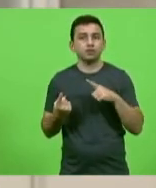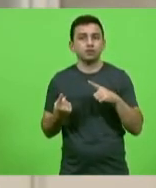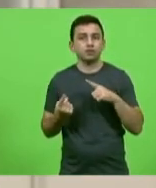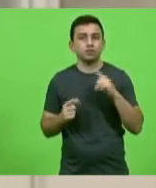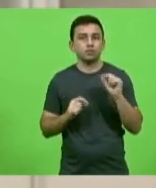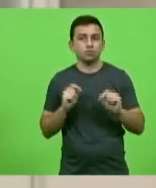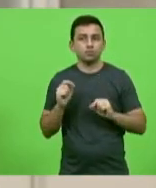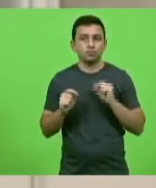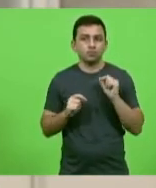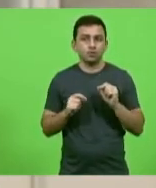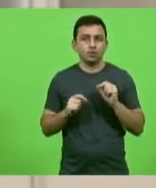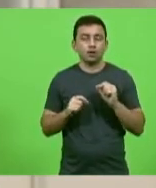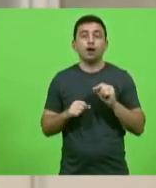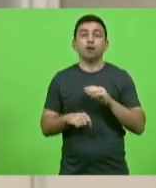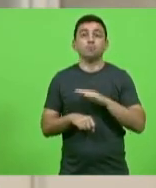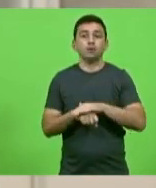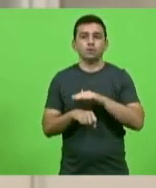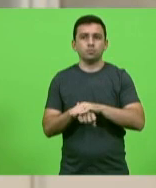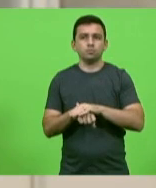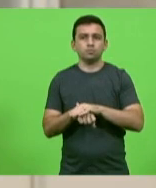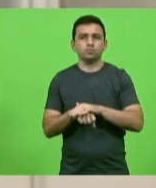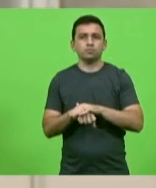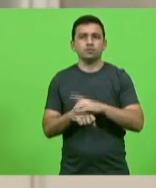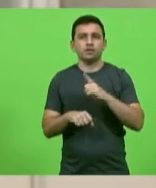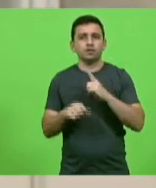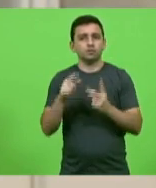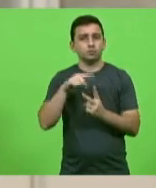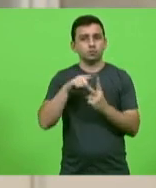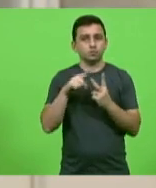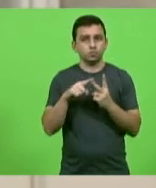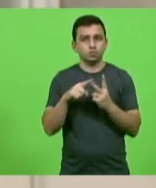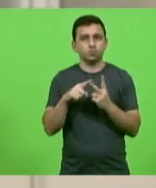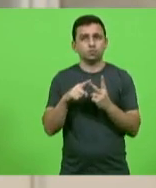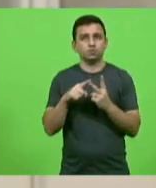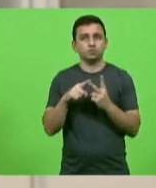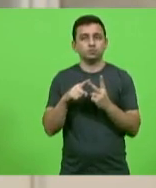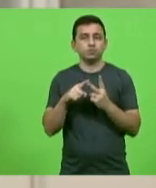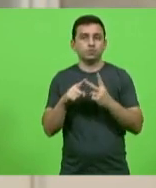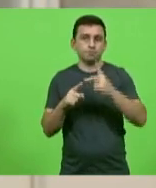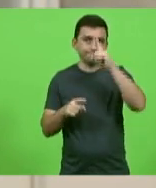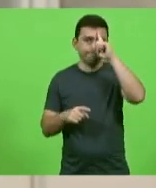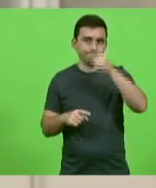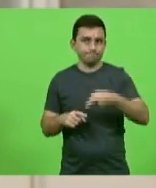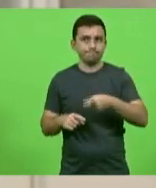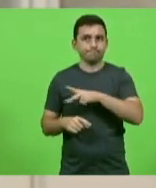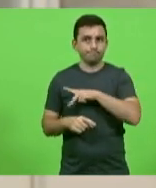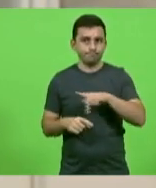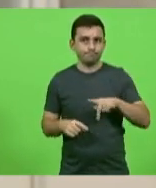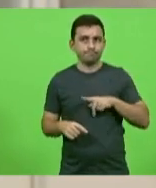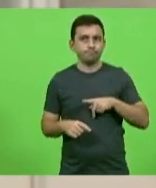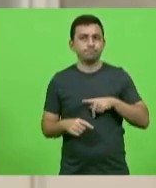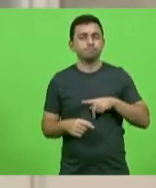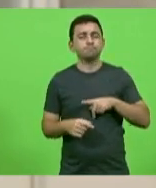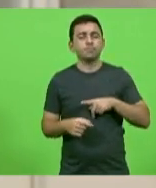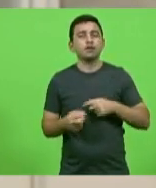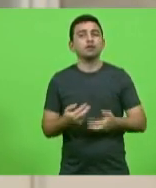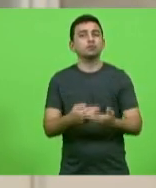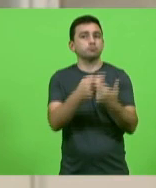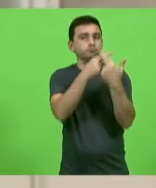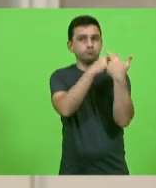especificamente quanto à autoria a duas formas de autoridade pública sofrer